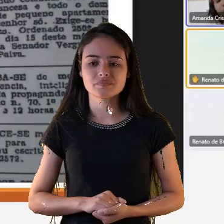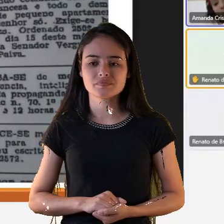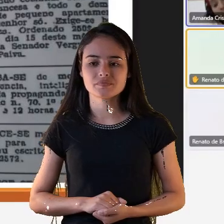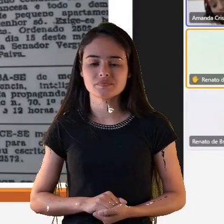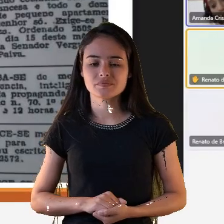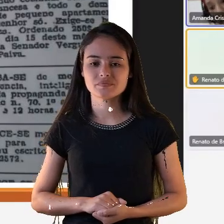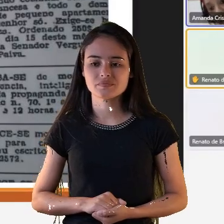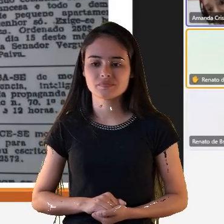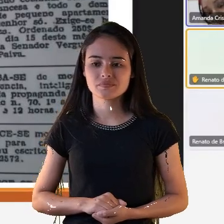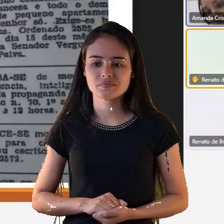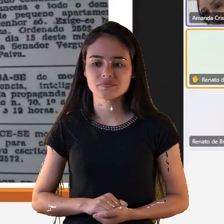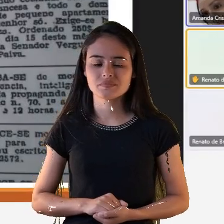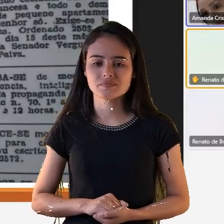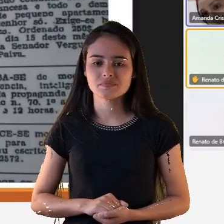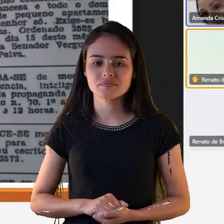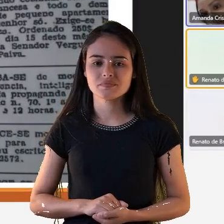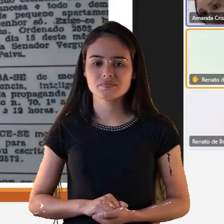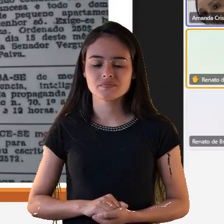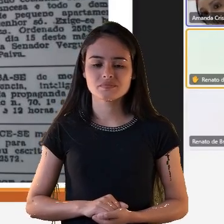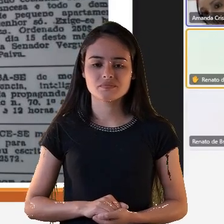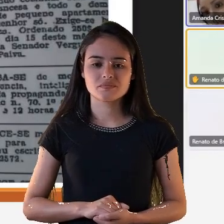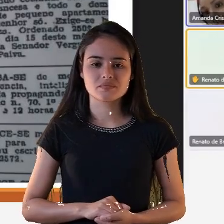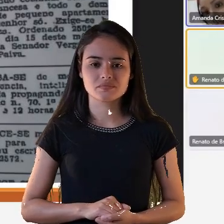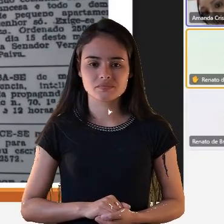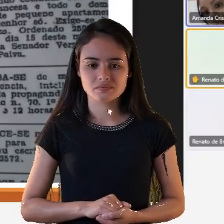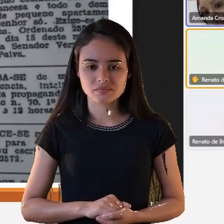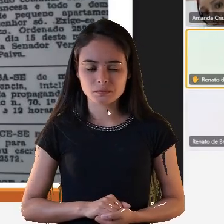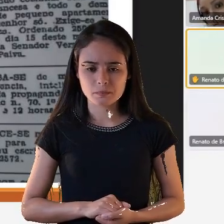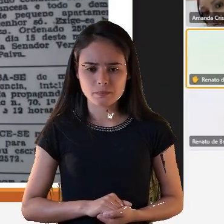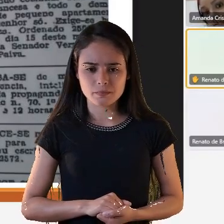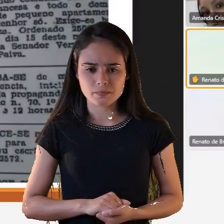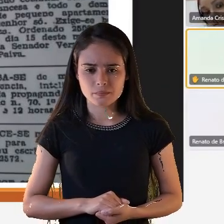Renato, o Lelo quer falar?